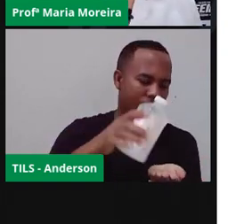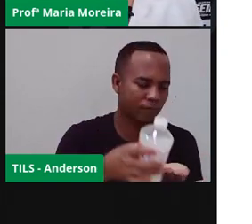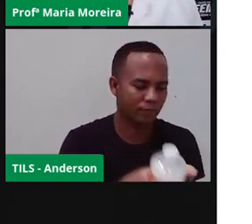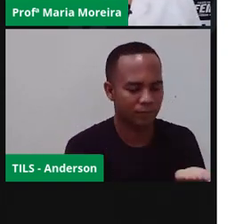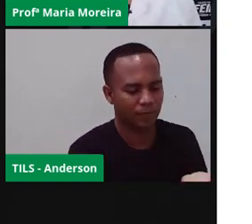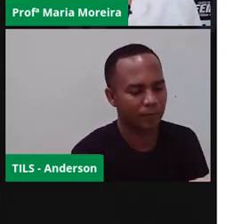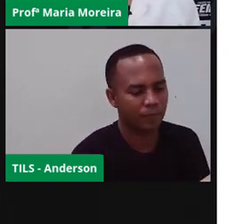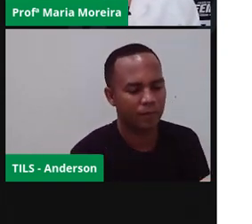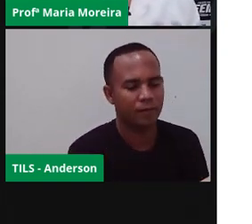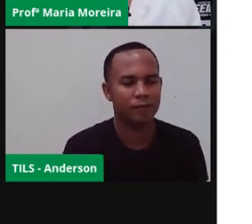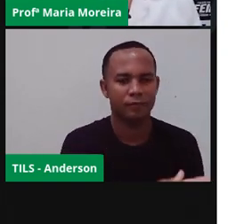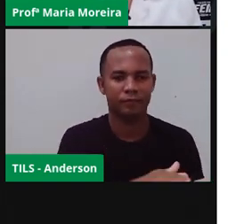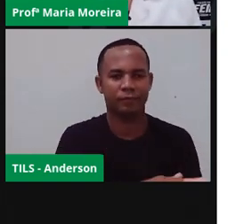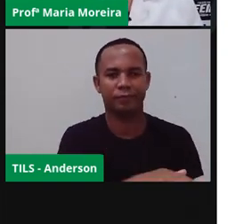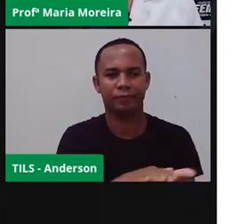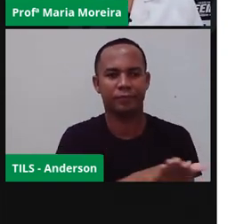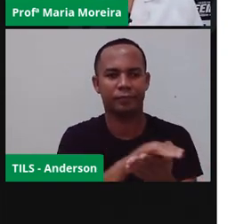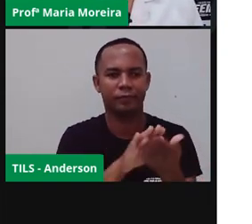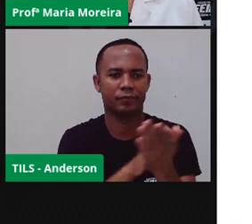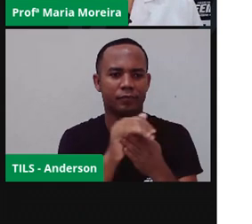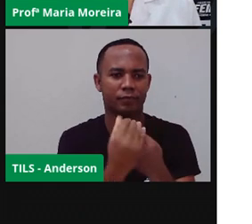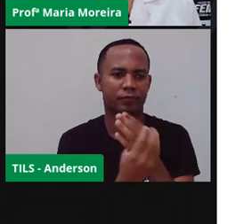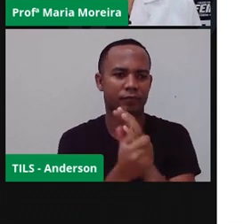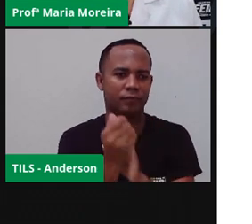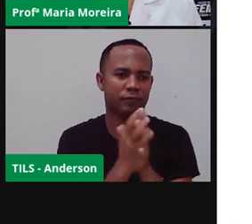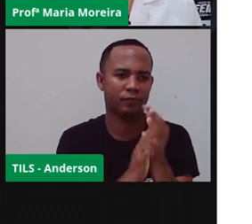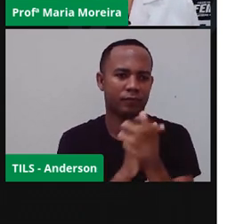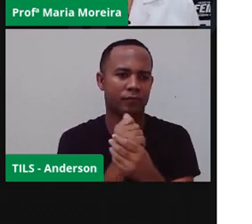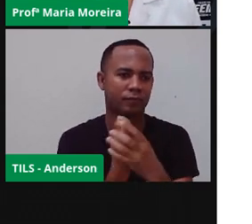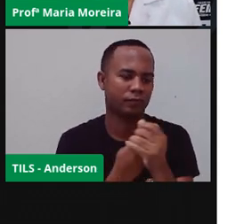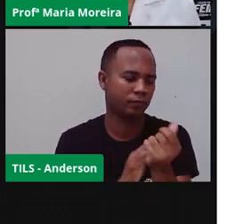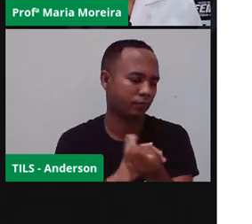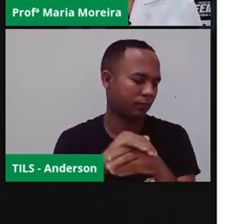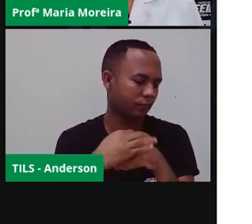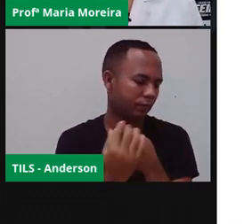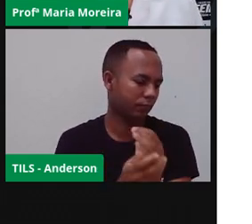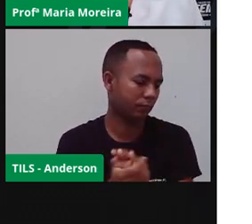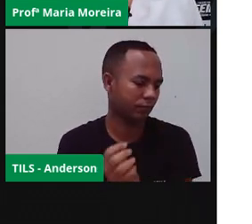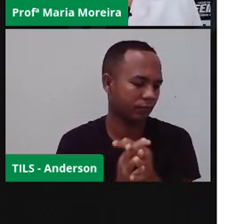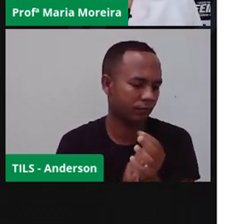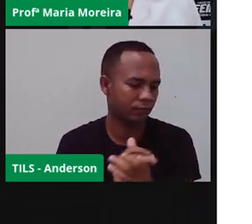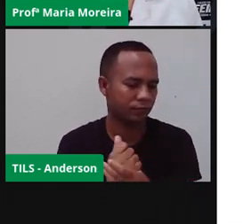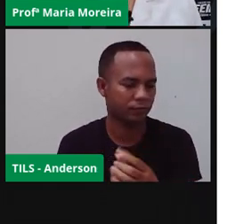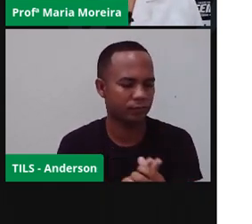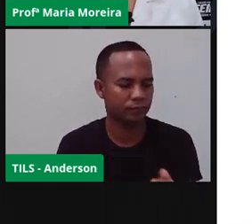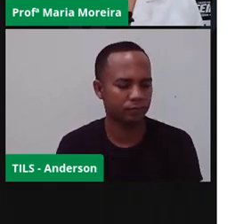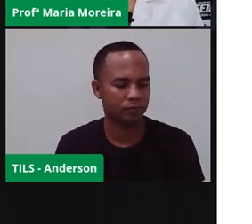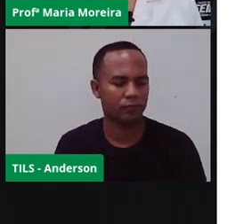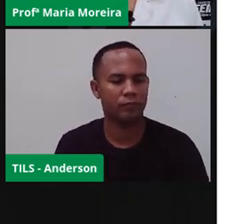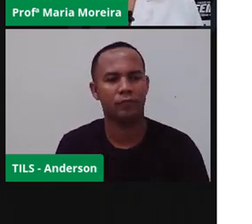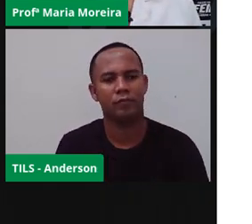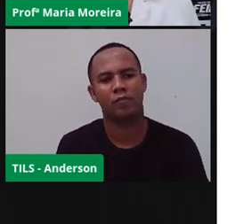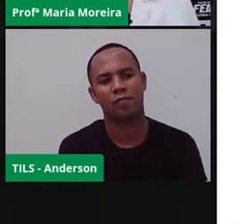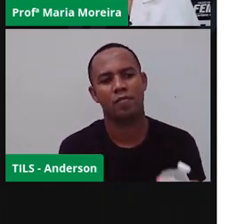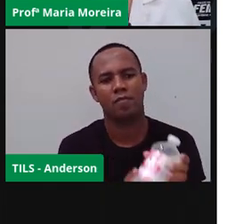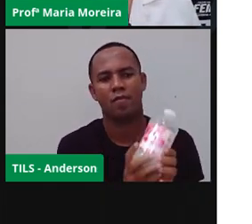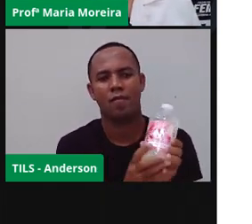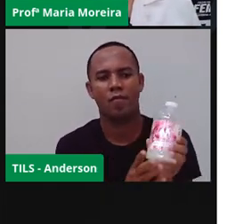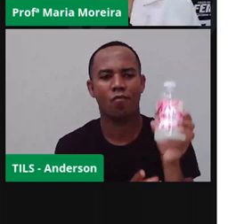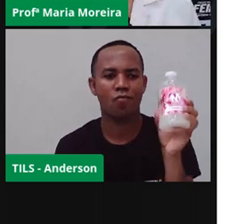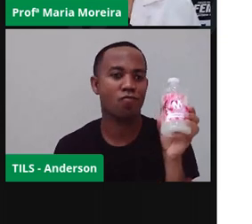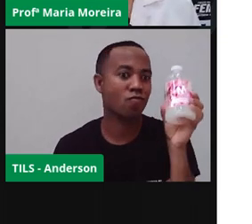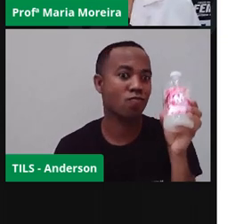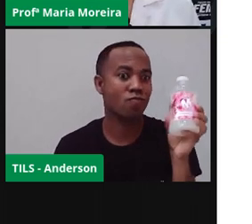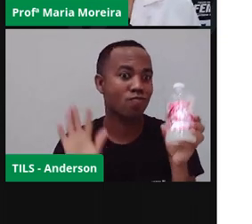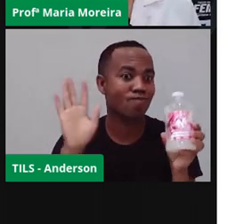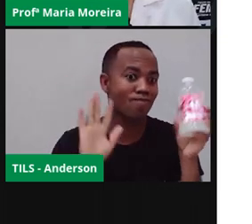né? E que em breve a gente possa se encontrar todos juntos, vacinados, né? E protegidos aí. Cheiro da Promaria, um